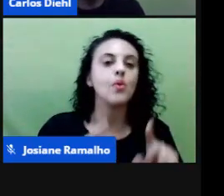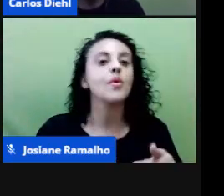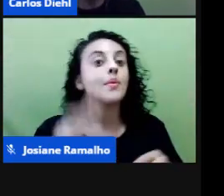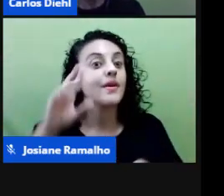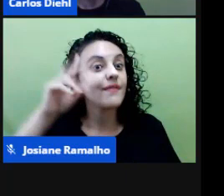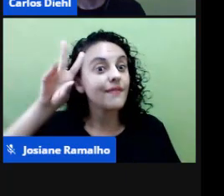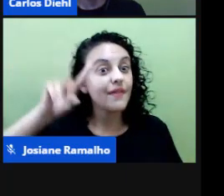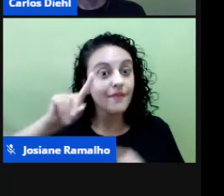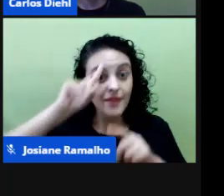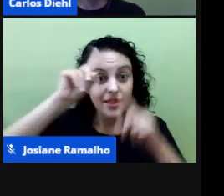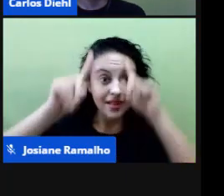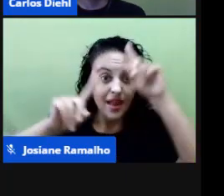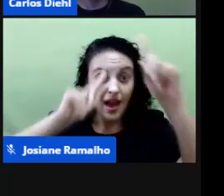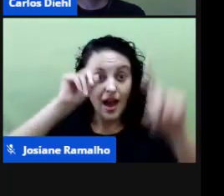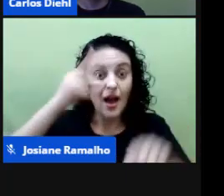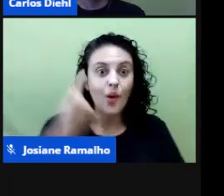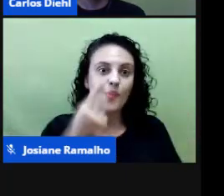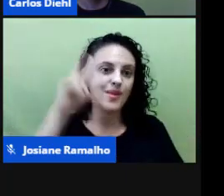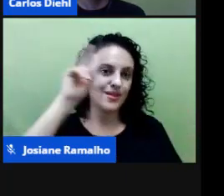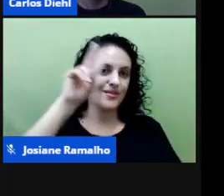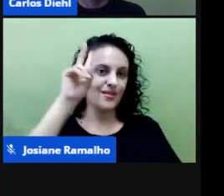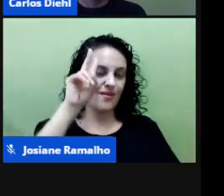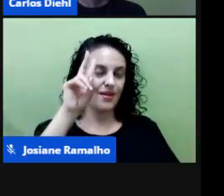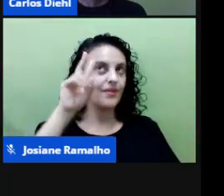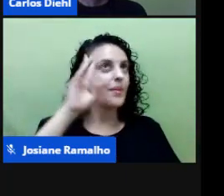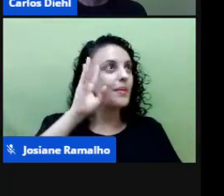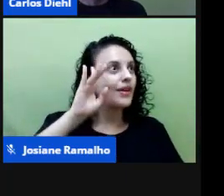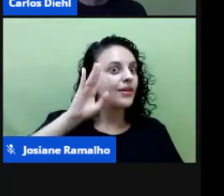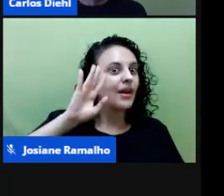fez? A gente procurou imaginar